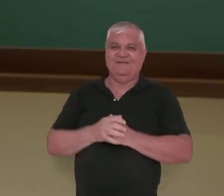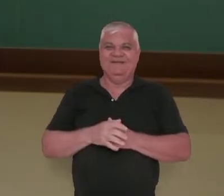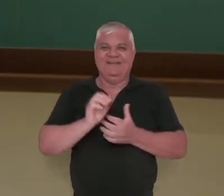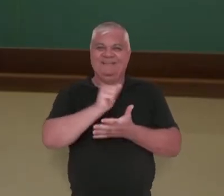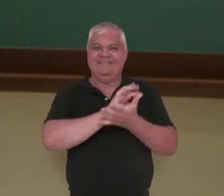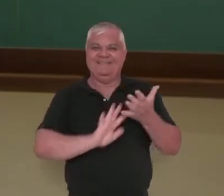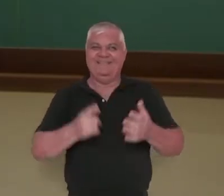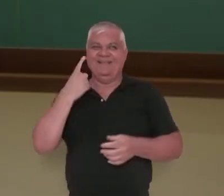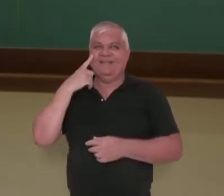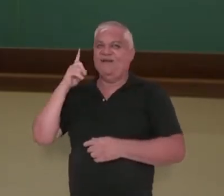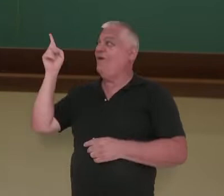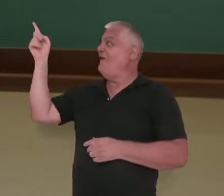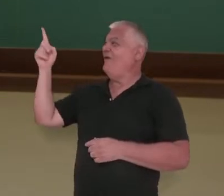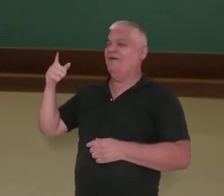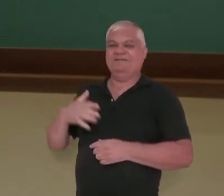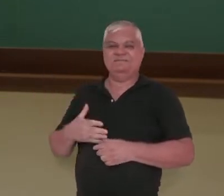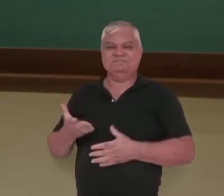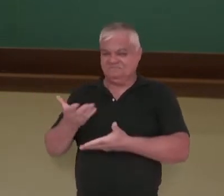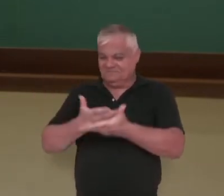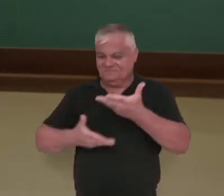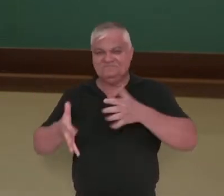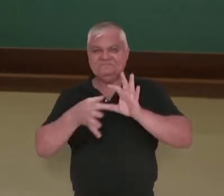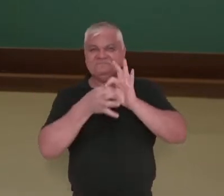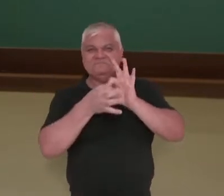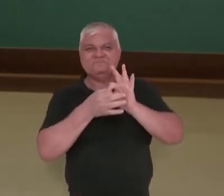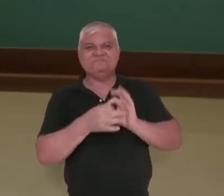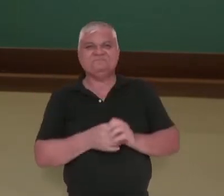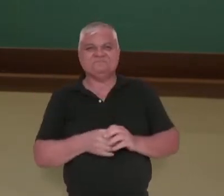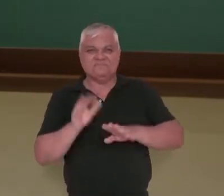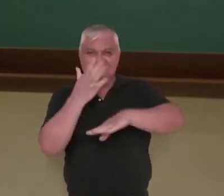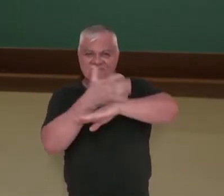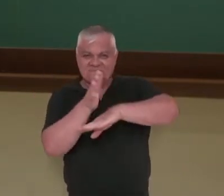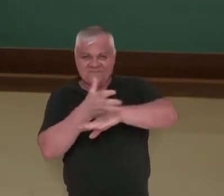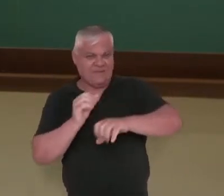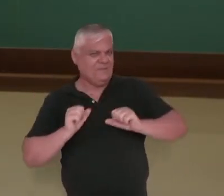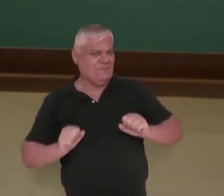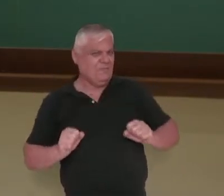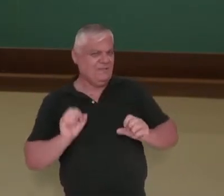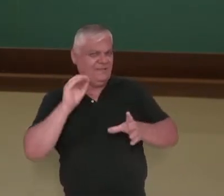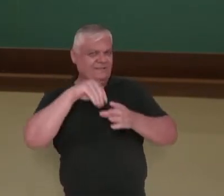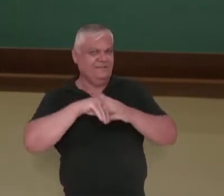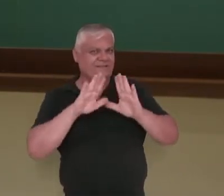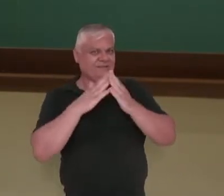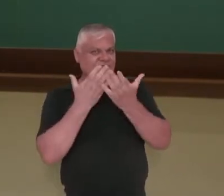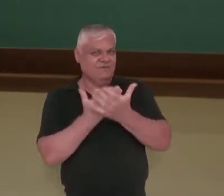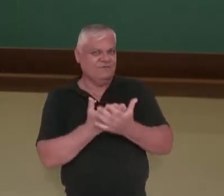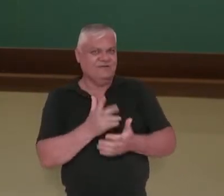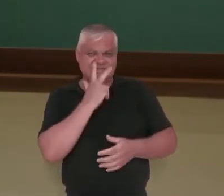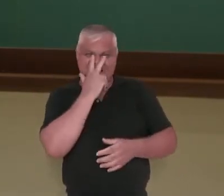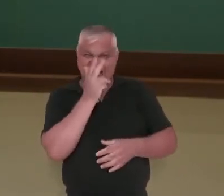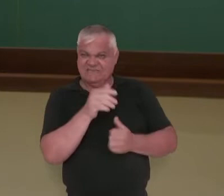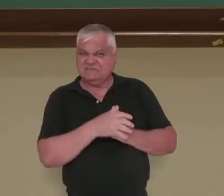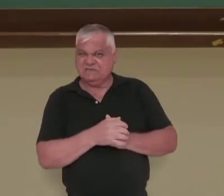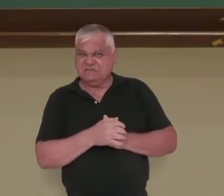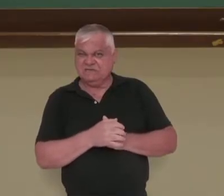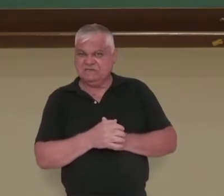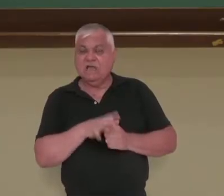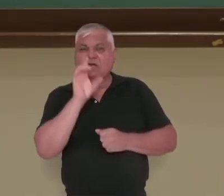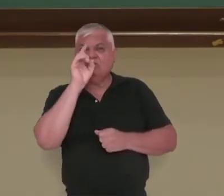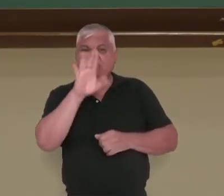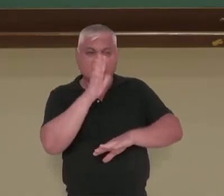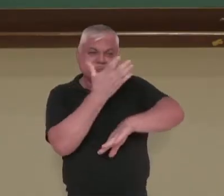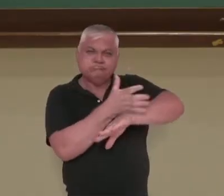atividades cooperativas. Será que a gente consegue praticar jogos cooperativos na escola? Será que só praticamos